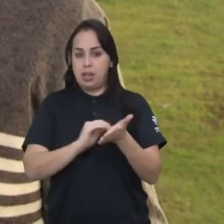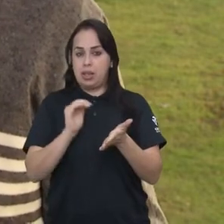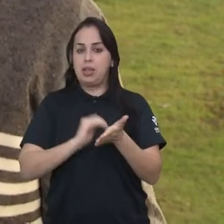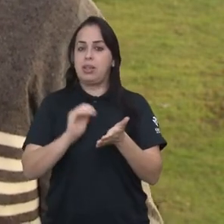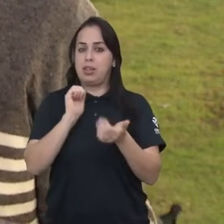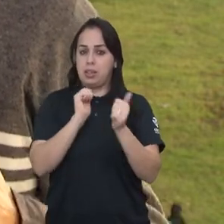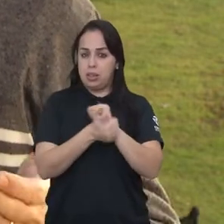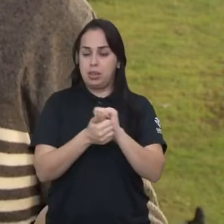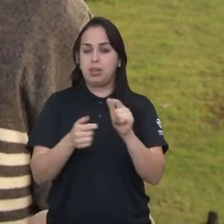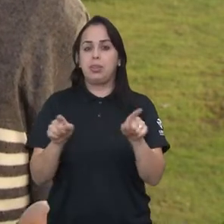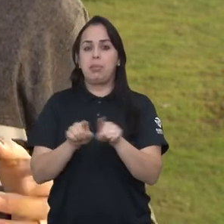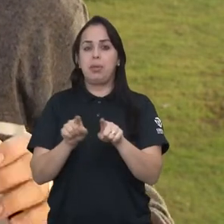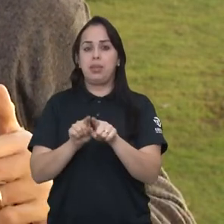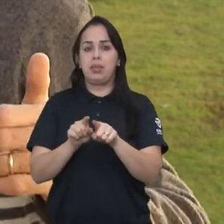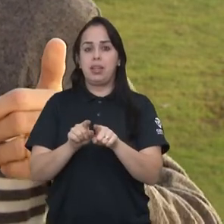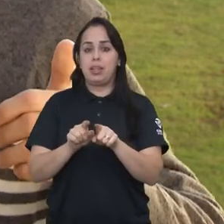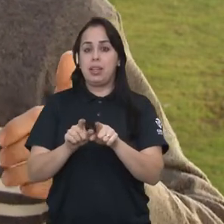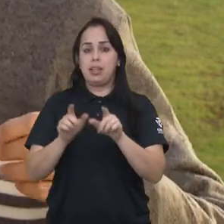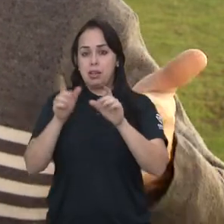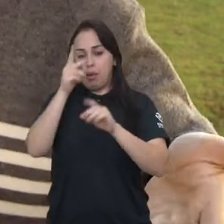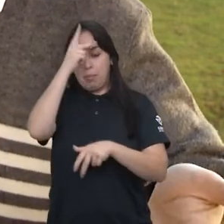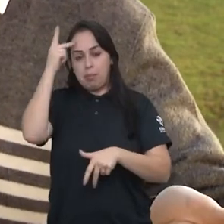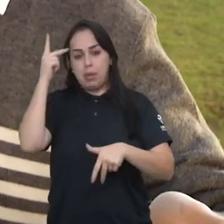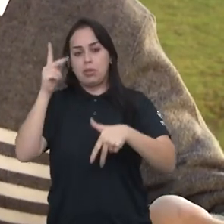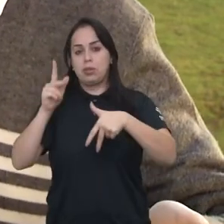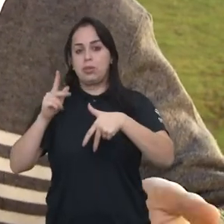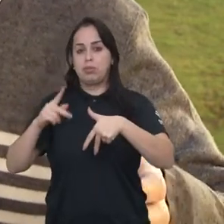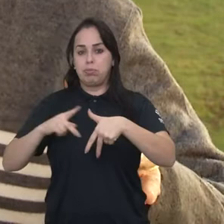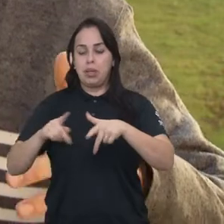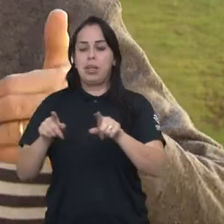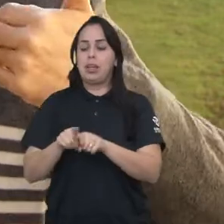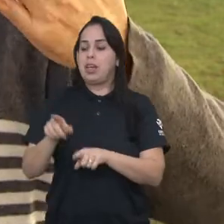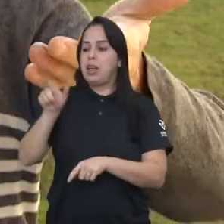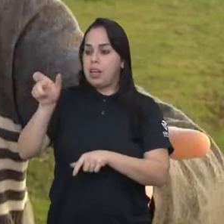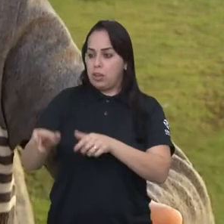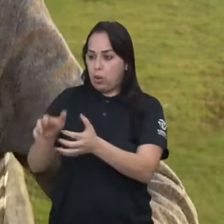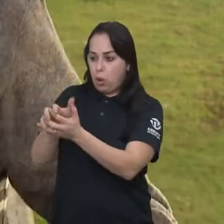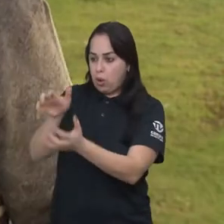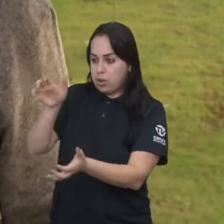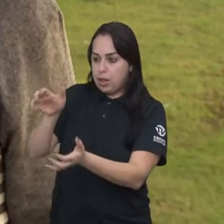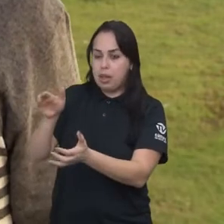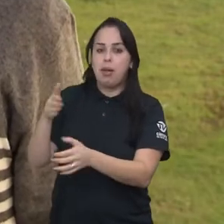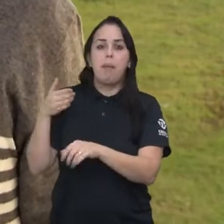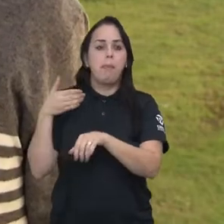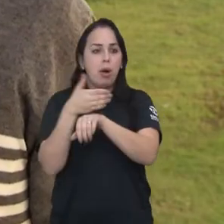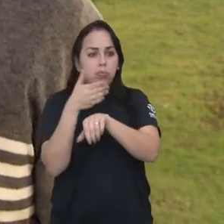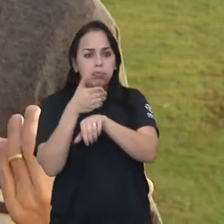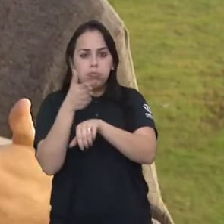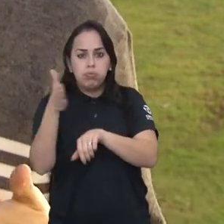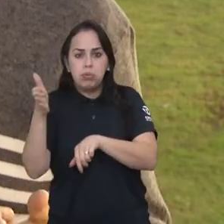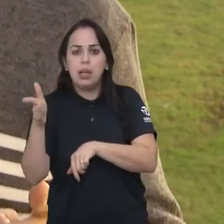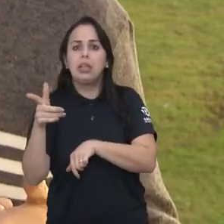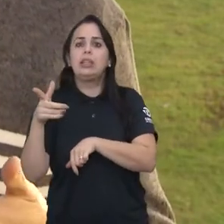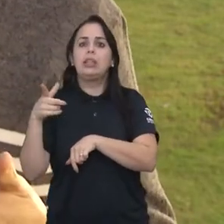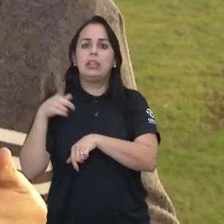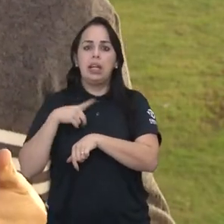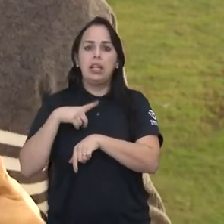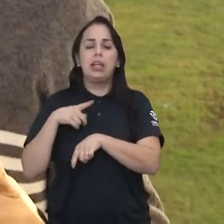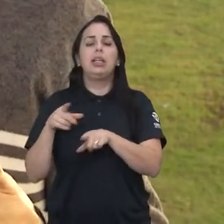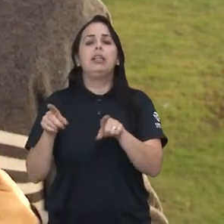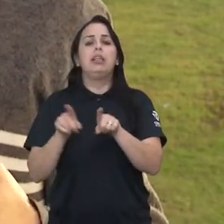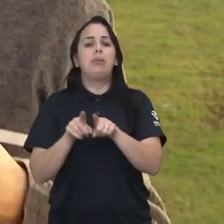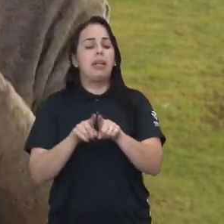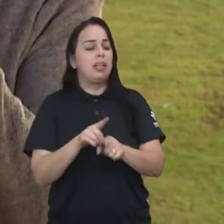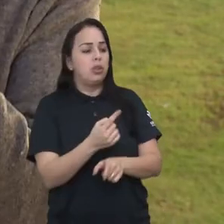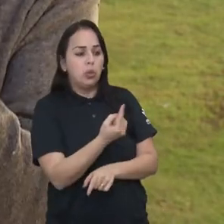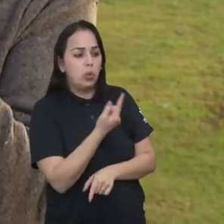secretaria de esportes para ter ações para que idosos que já são ativos tem mais opções um dia a dia e também tirar